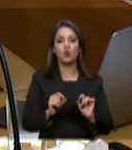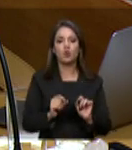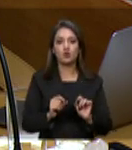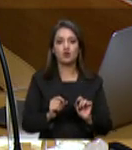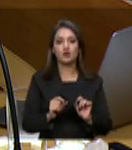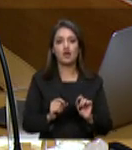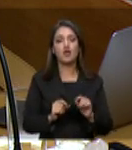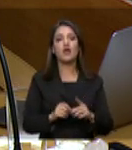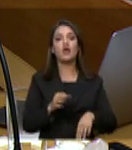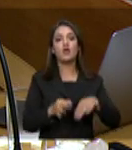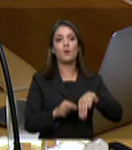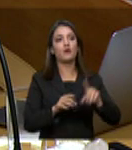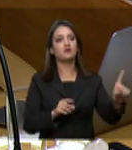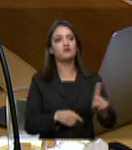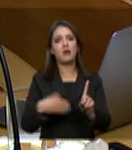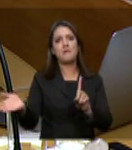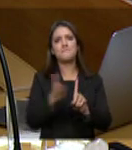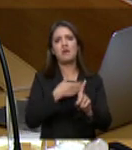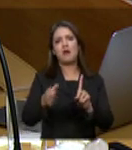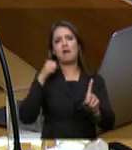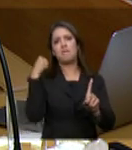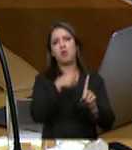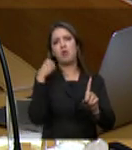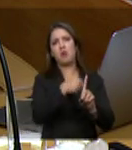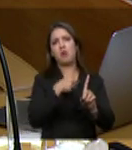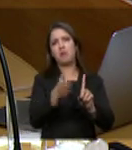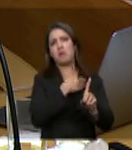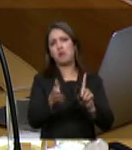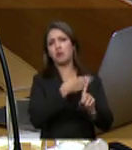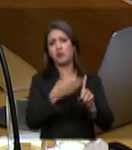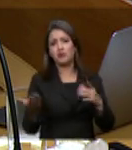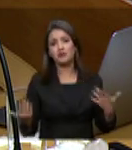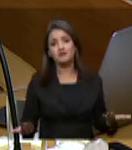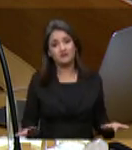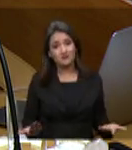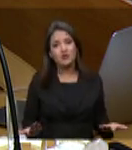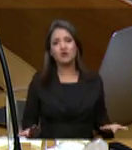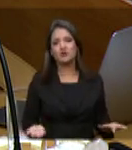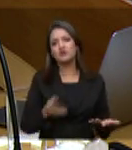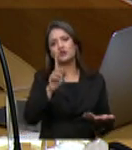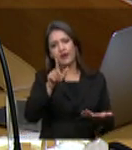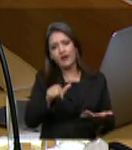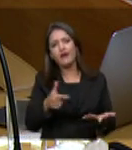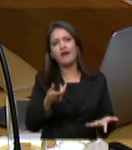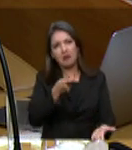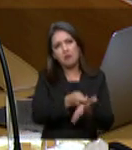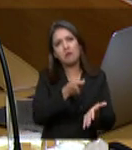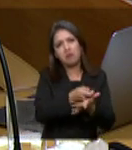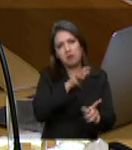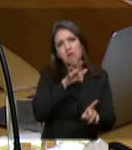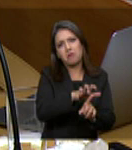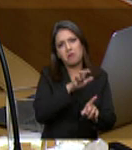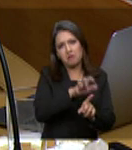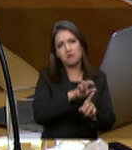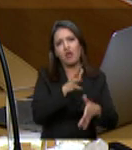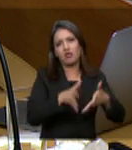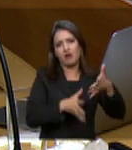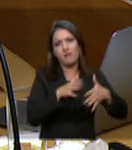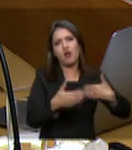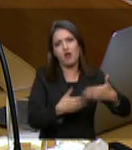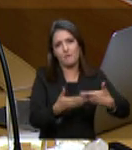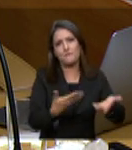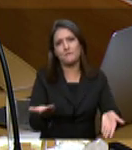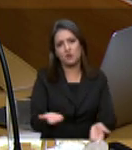em um dos ministros do Supremo Tribunal Federal assistir um equação no curso do processo eu não sei o que que seria em